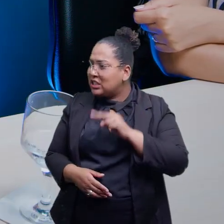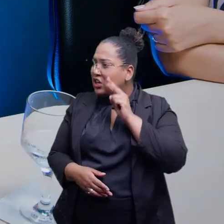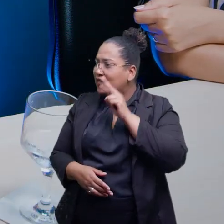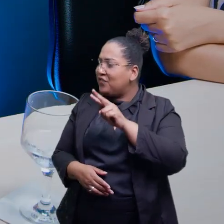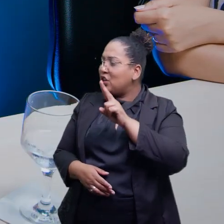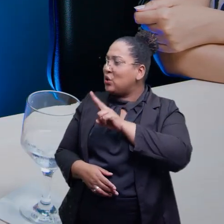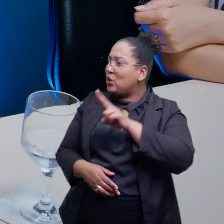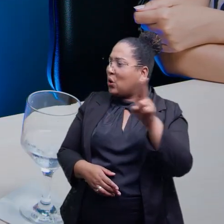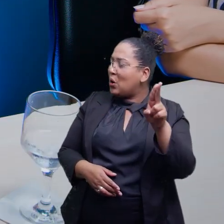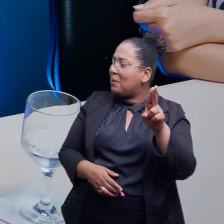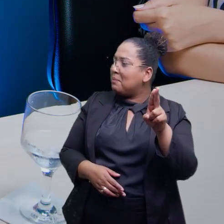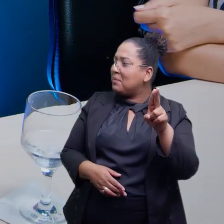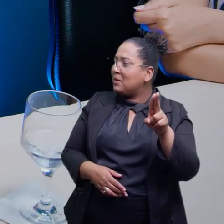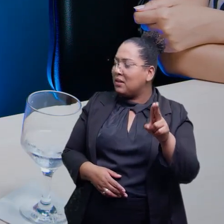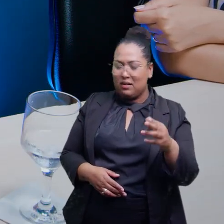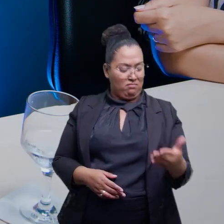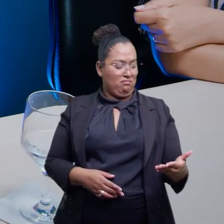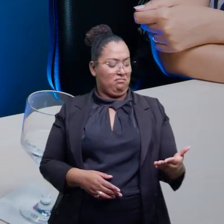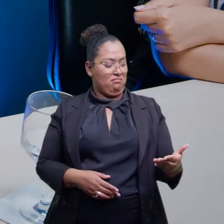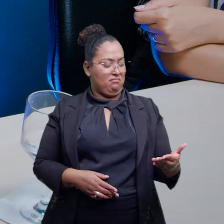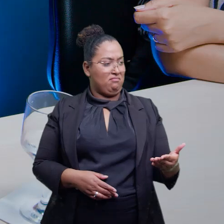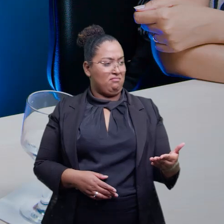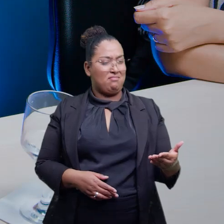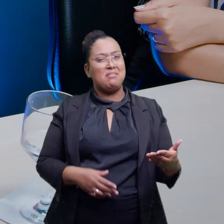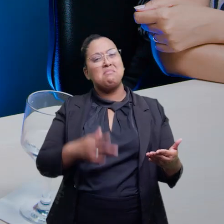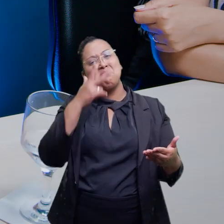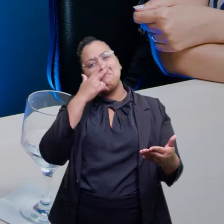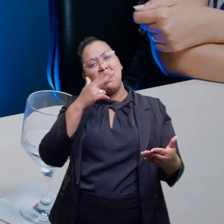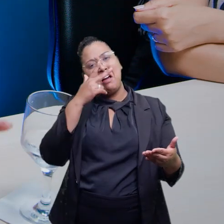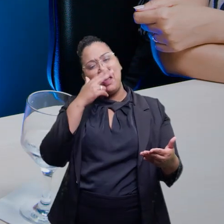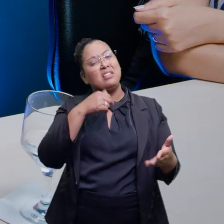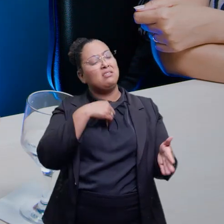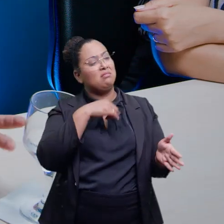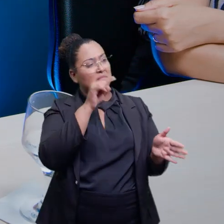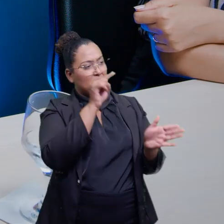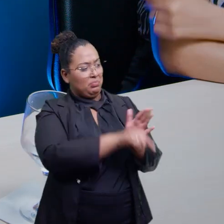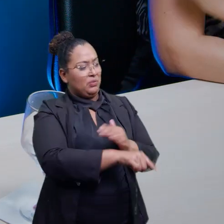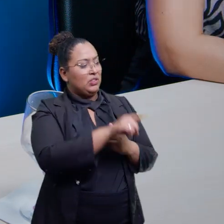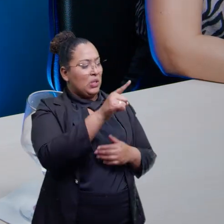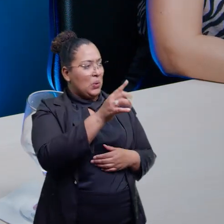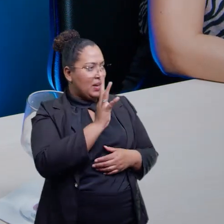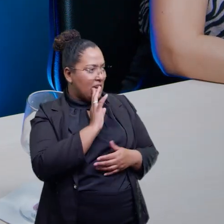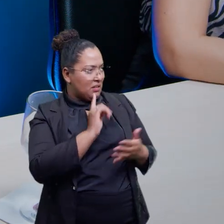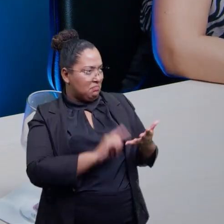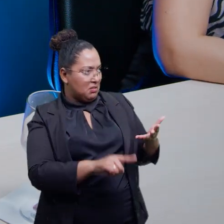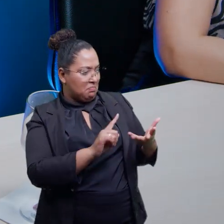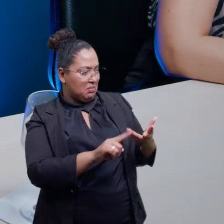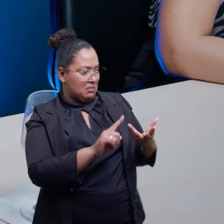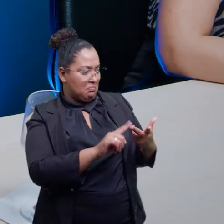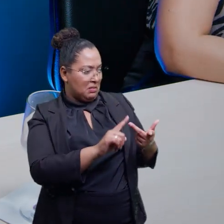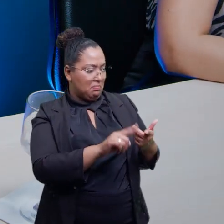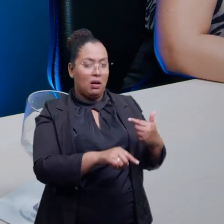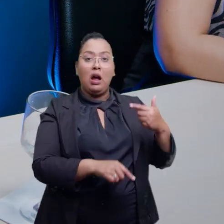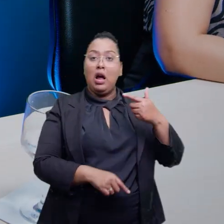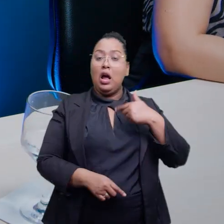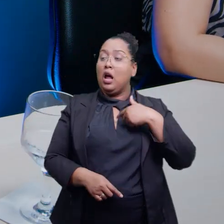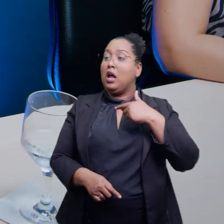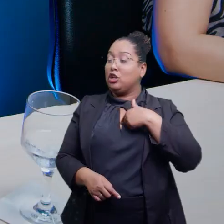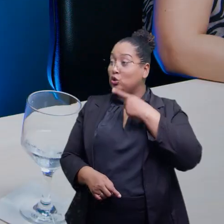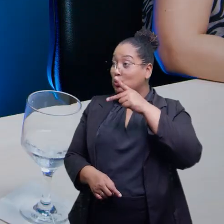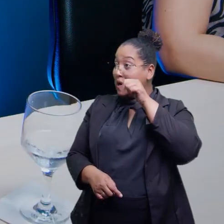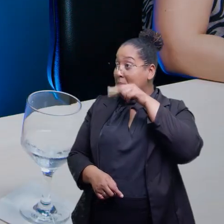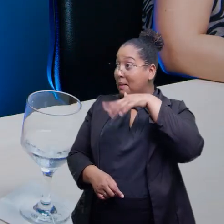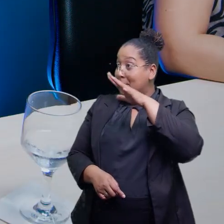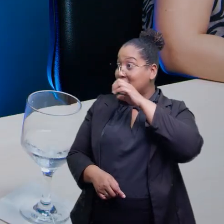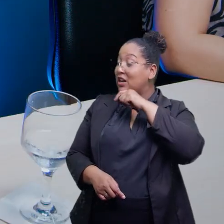vendo o sobrenome dela, gente, não é estranho, né? E aí foi onde eu perguntei se conhecia ela. Eu sou a tia da sua irmã